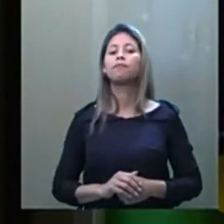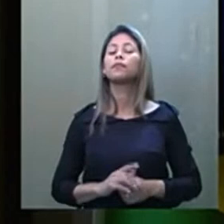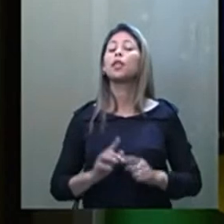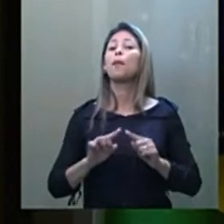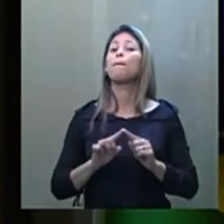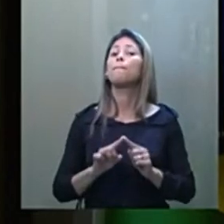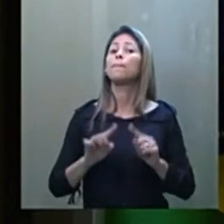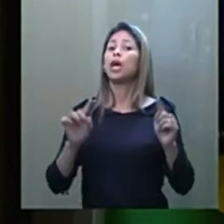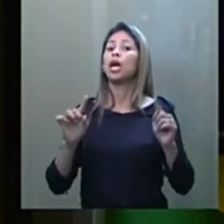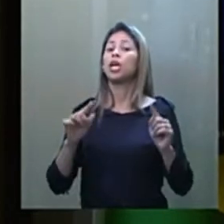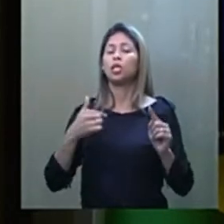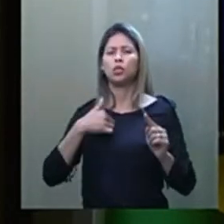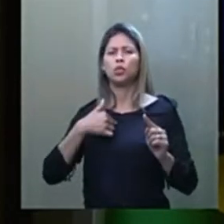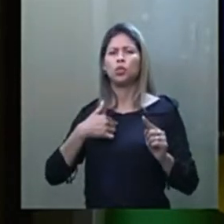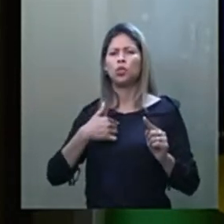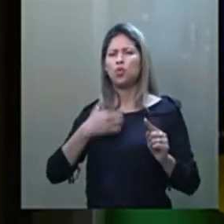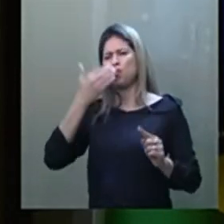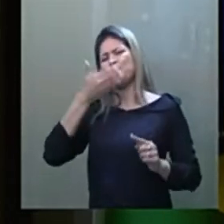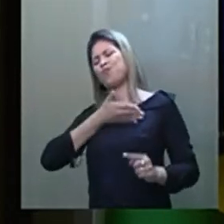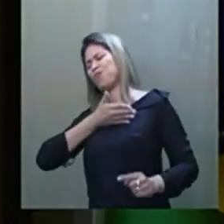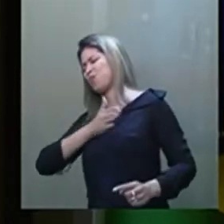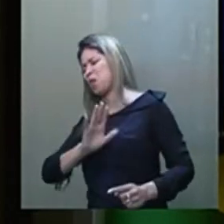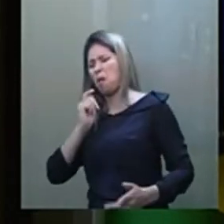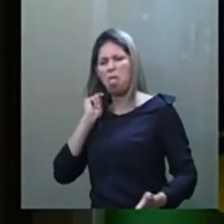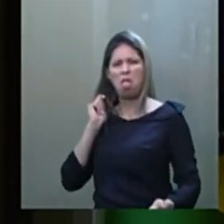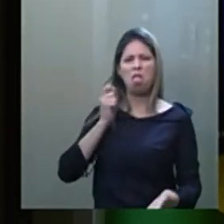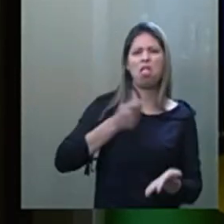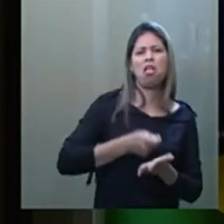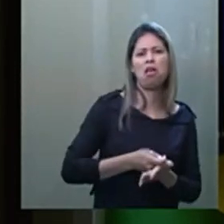contra imposições autoritárias. Isso